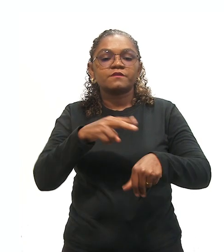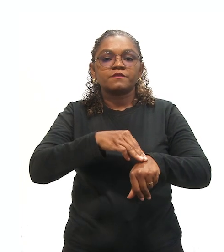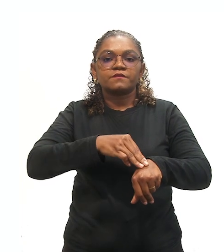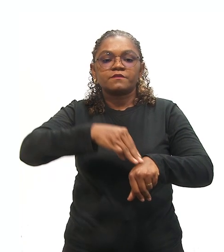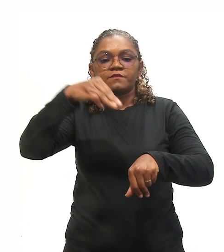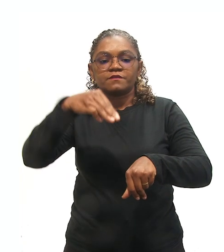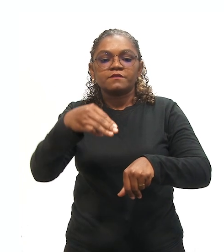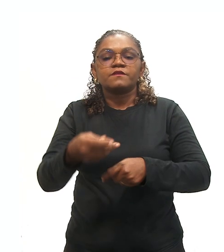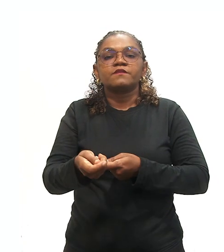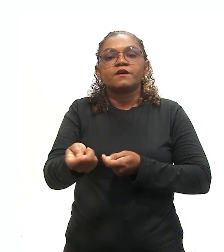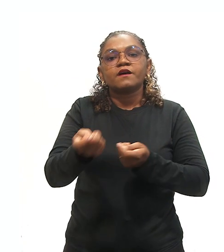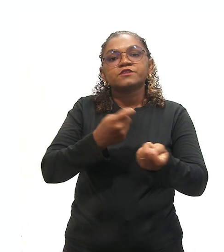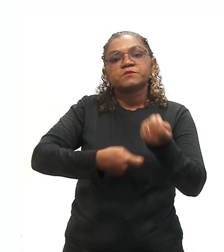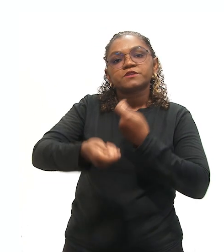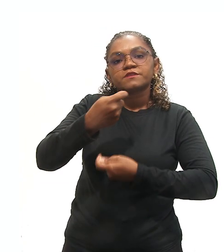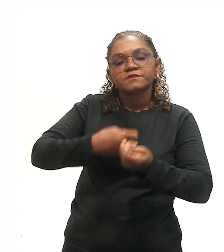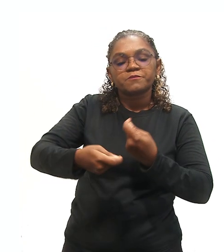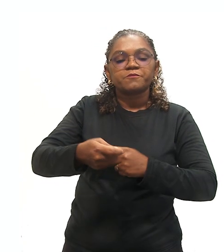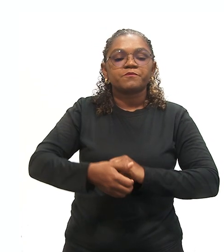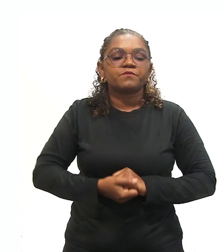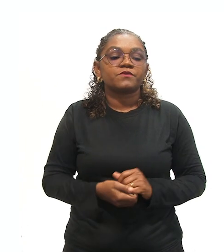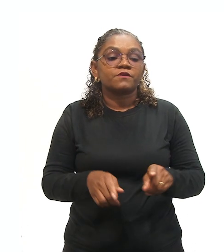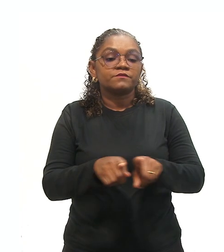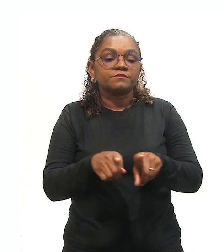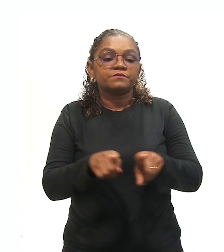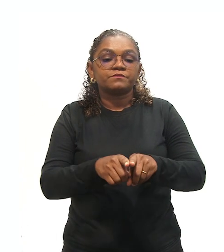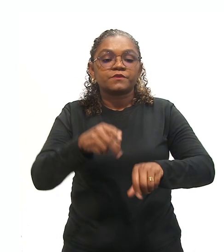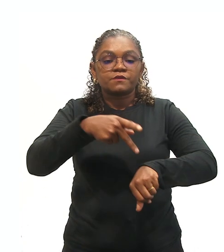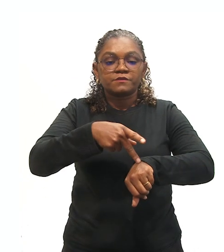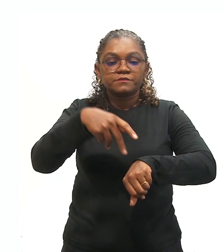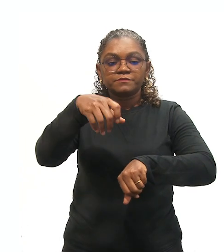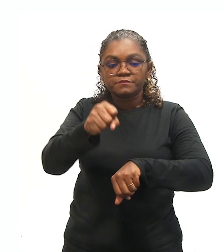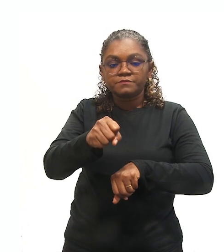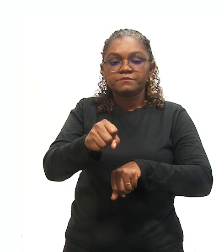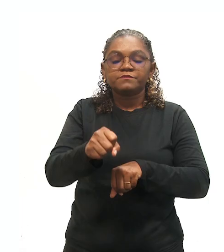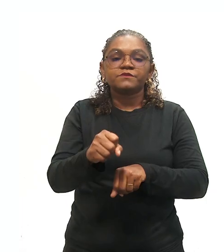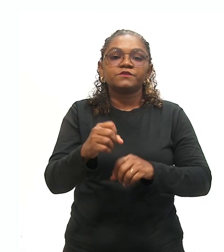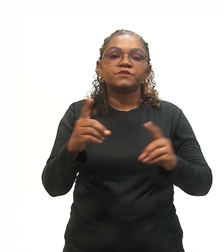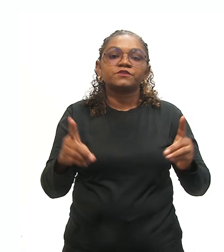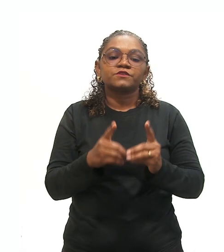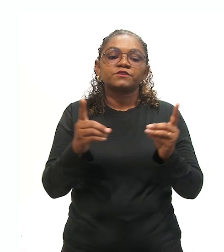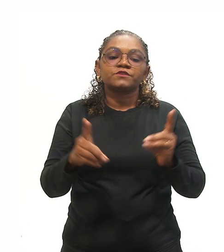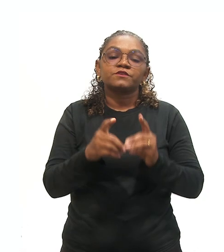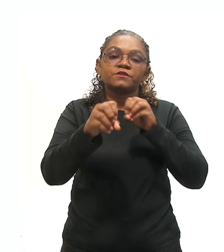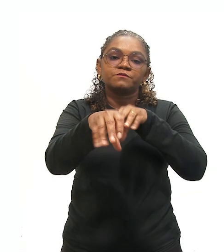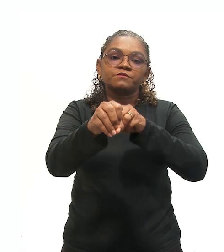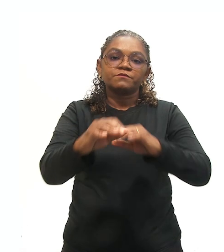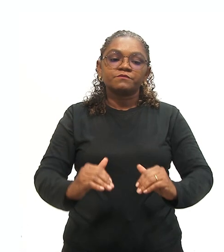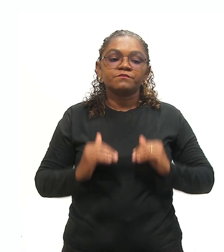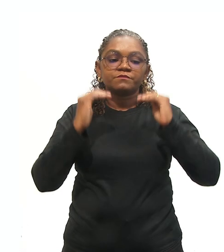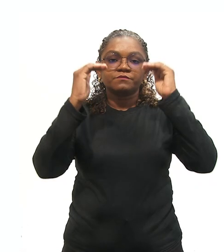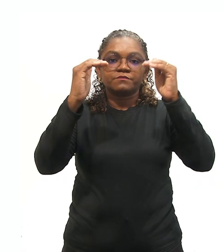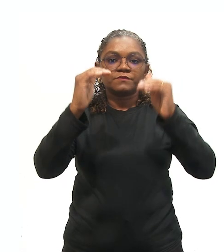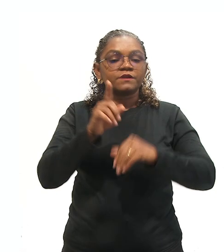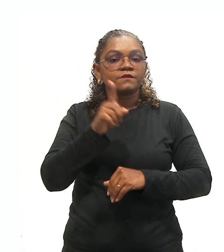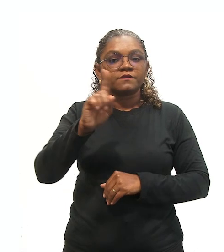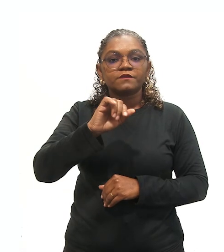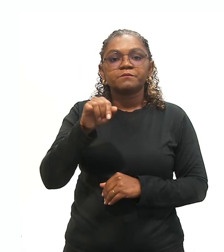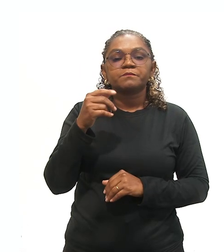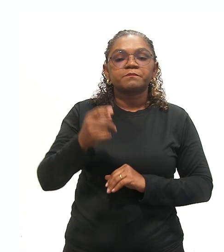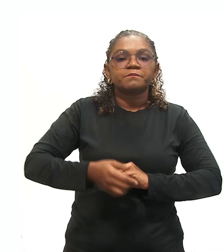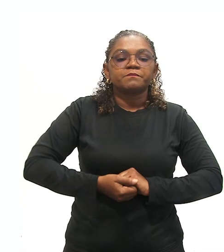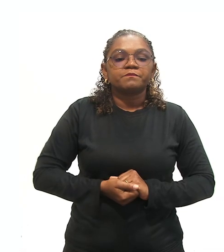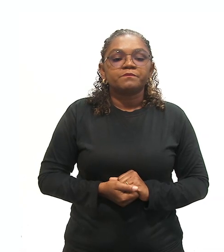do Ensino Superior. Me formei em Economia em 2010 pela Universidade Federal do Paraná. Sobre a minha experiência profissional, já fui analista